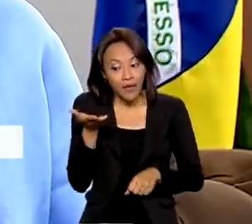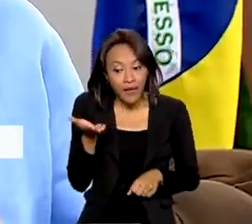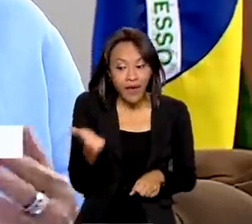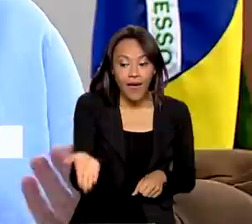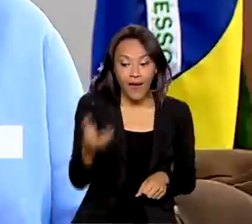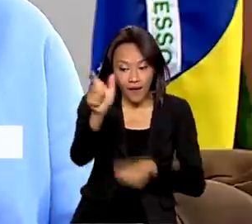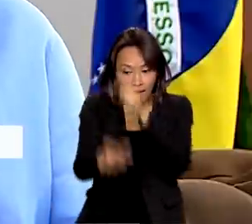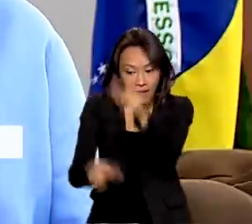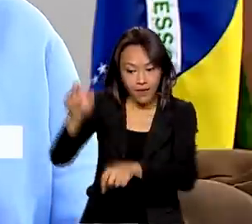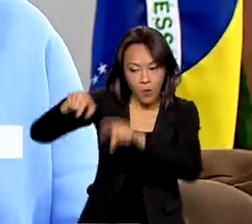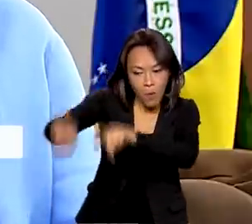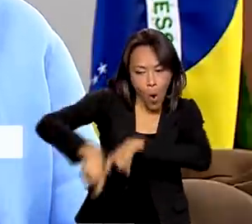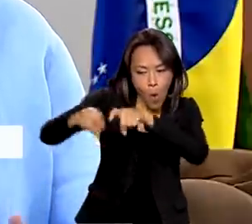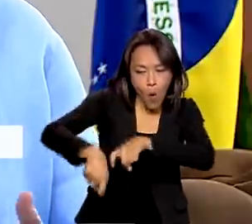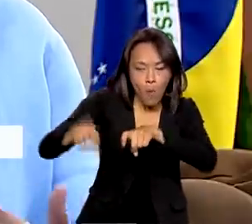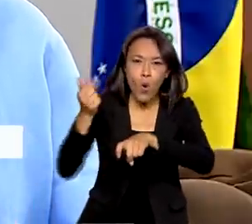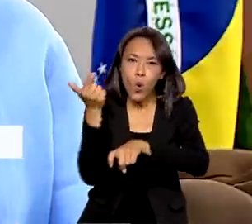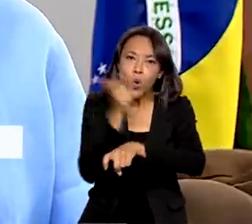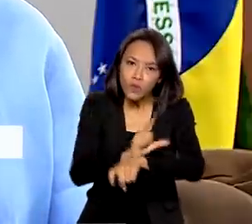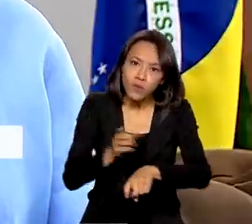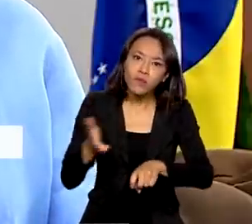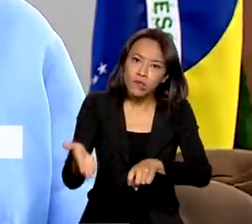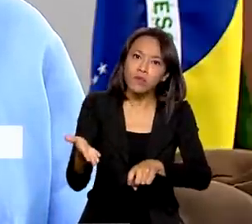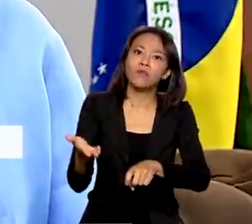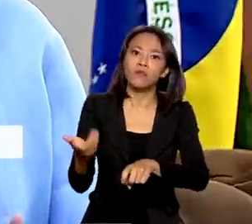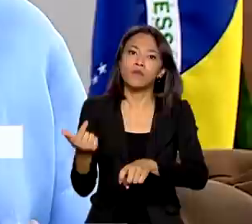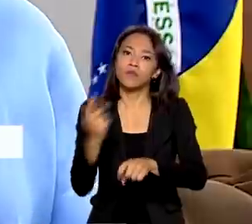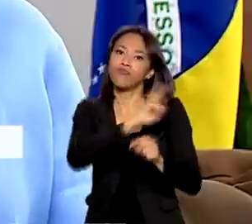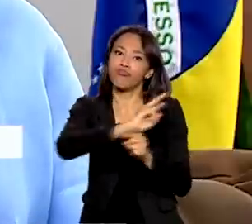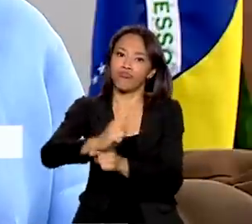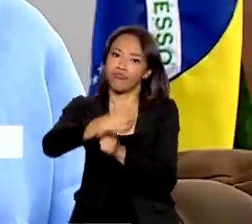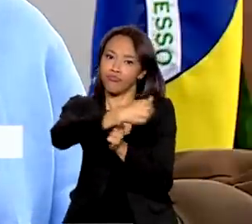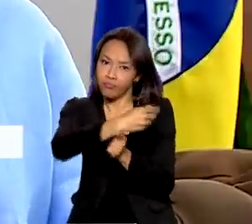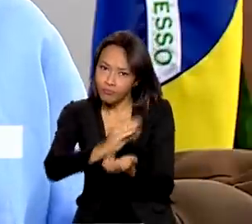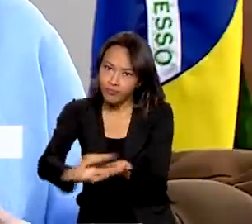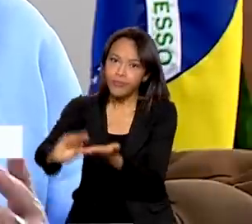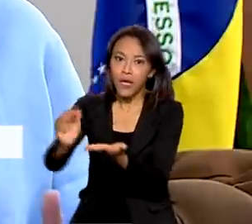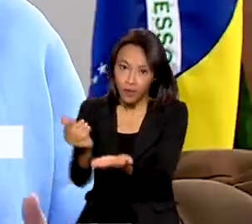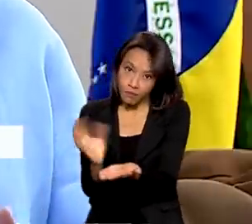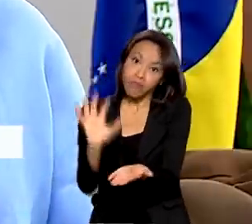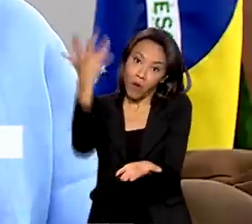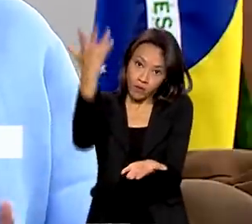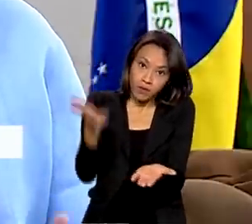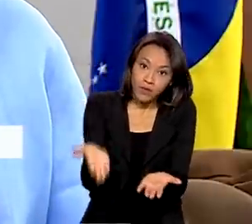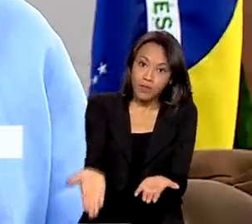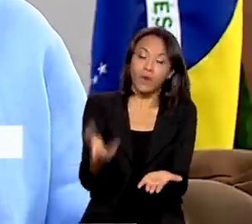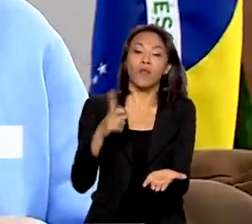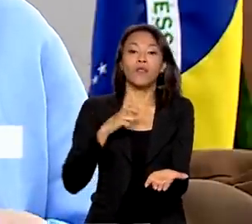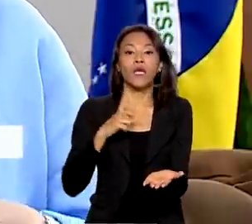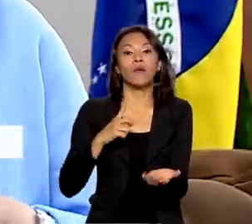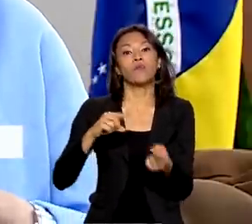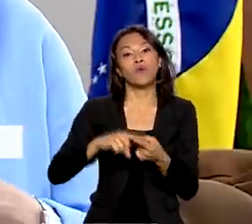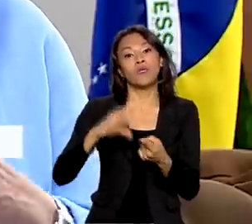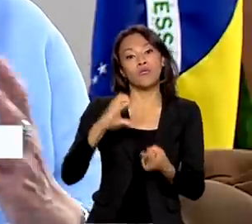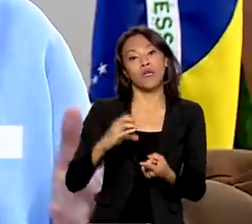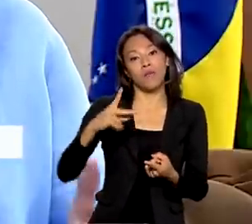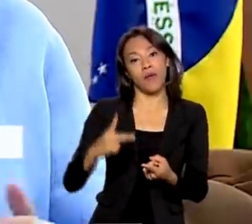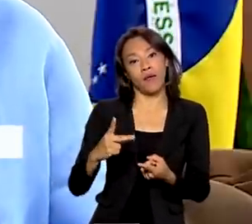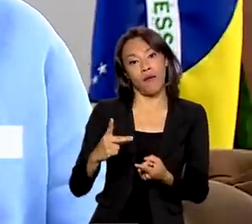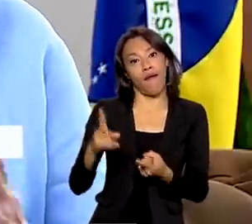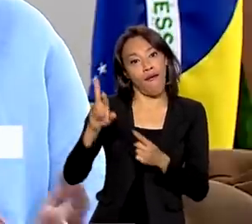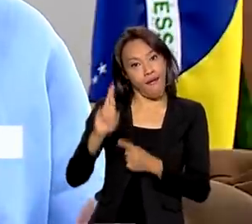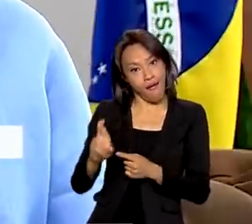grande produtor pudesse ao mercado e tomar recurso isso aconteceu nós temos aí no CPR